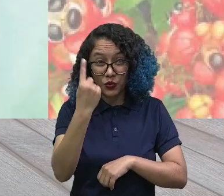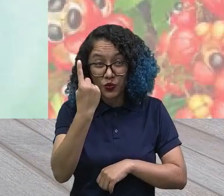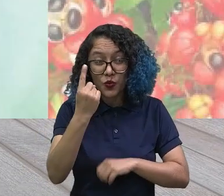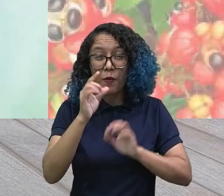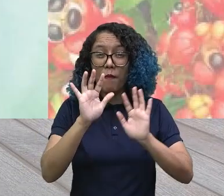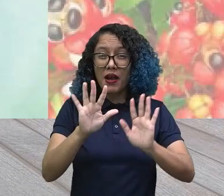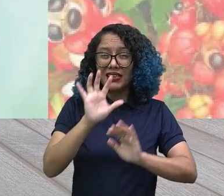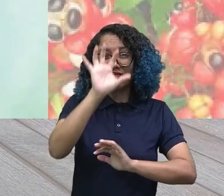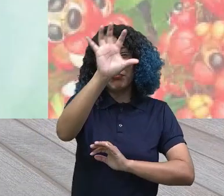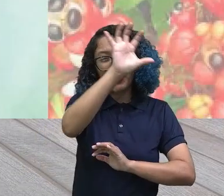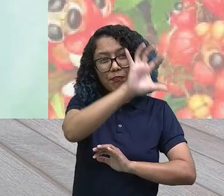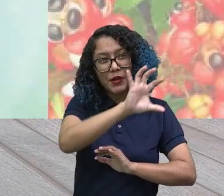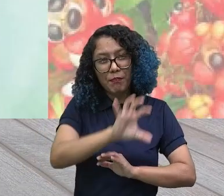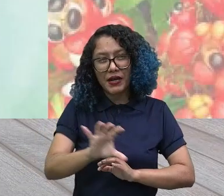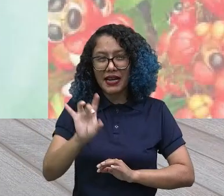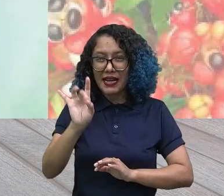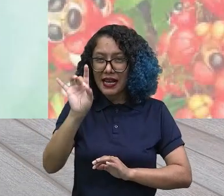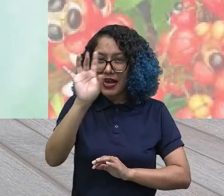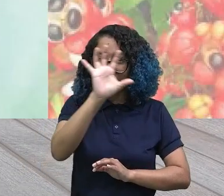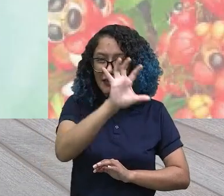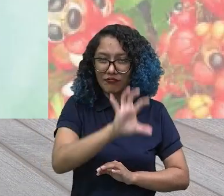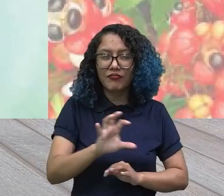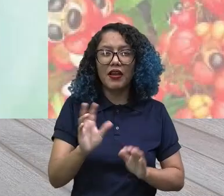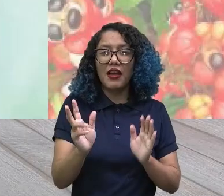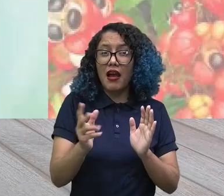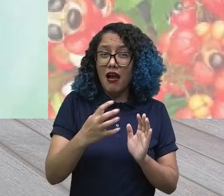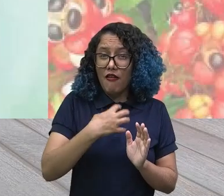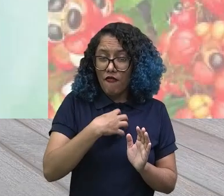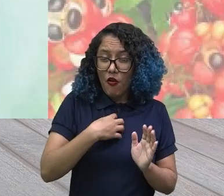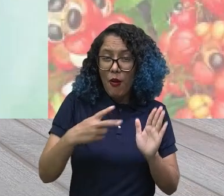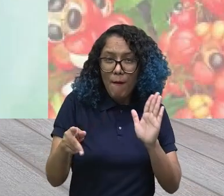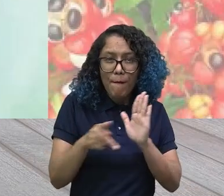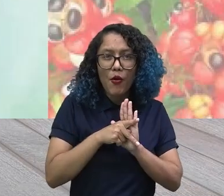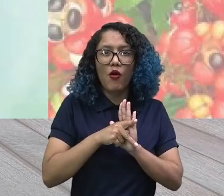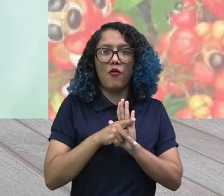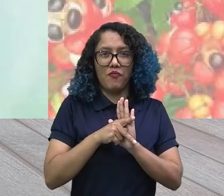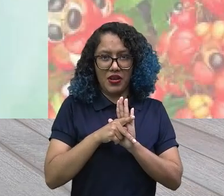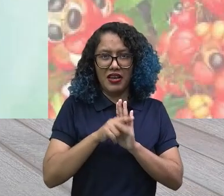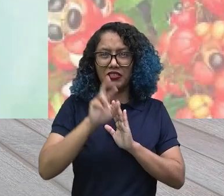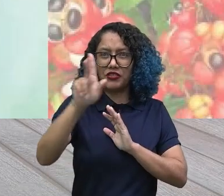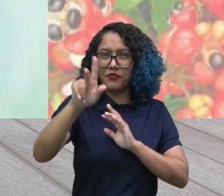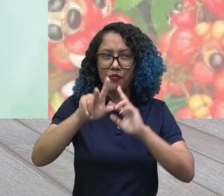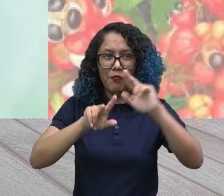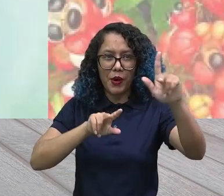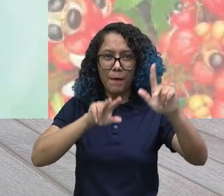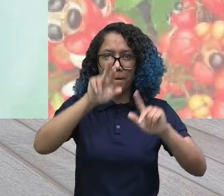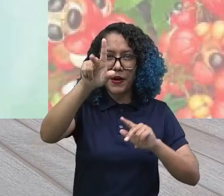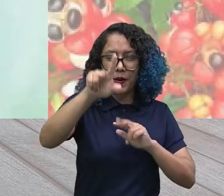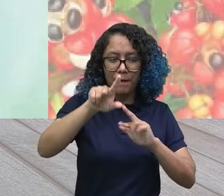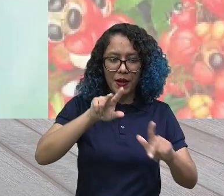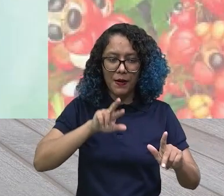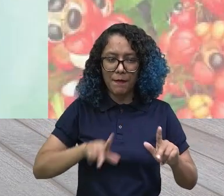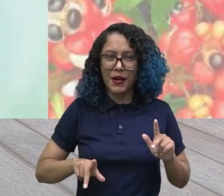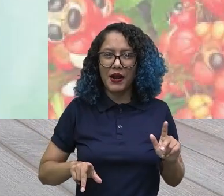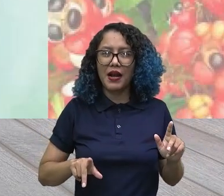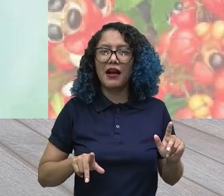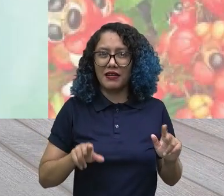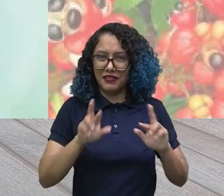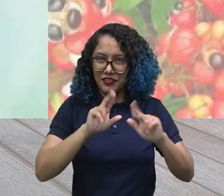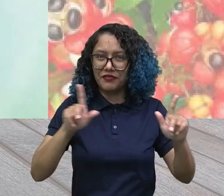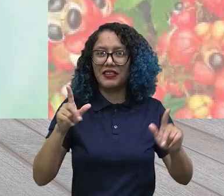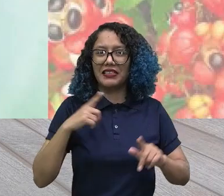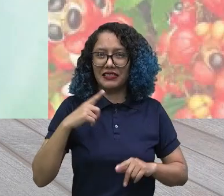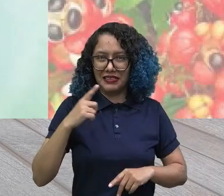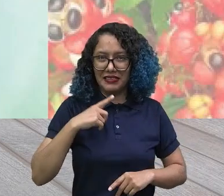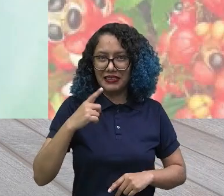sua particularidade, isto é, ela tem a sua maneira de ser, E é aí que caracteriza, que distingue, uma distingue identidade uma regional. de outra, Que distingue uma